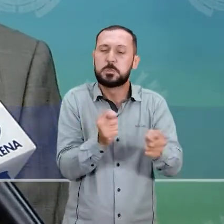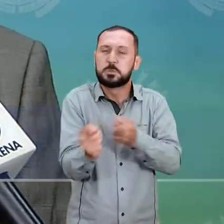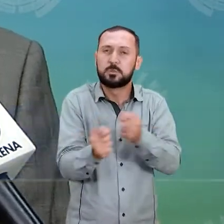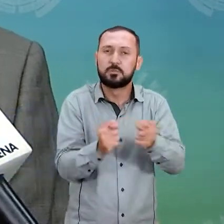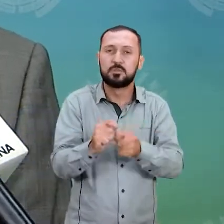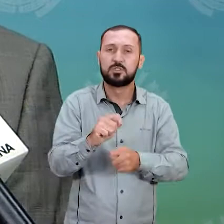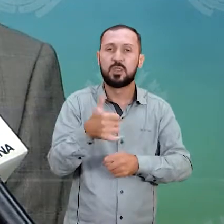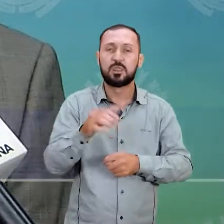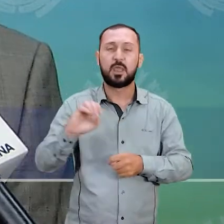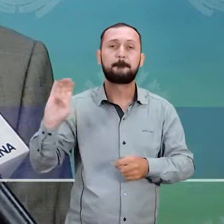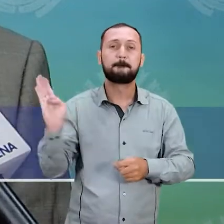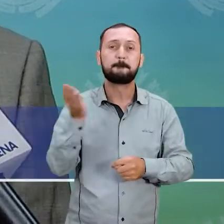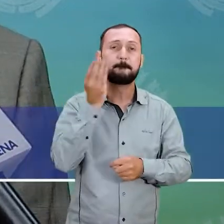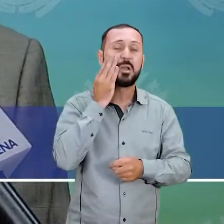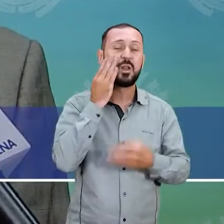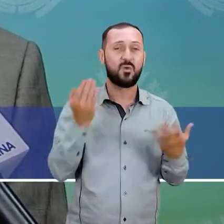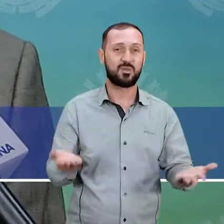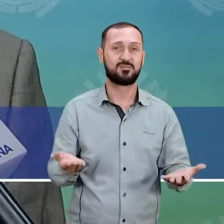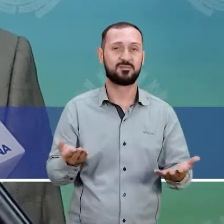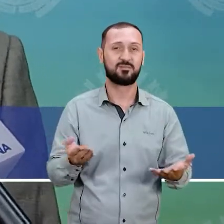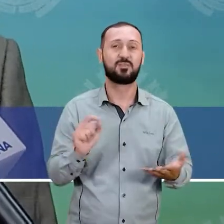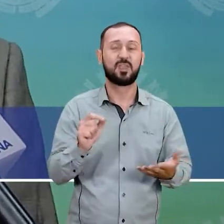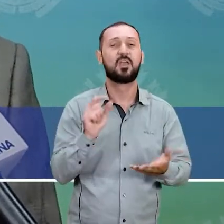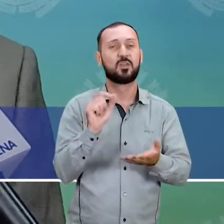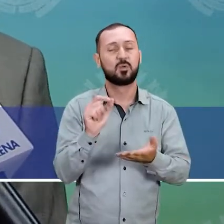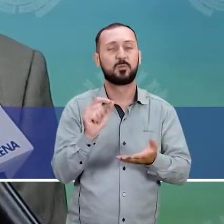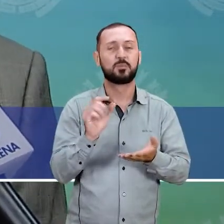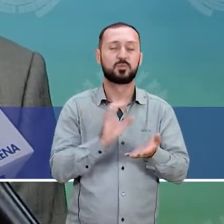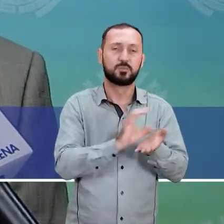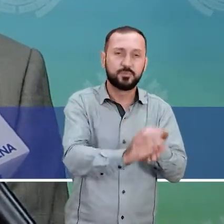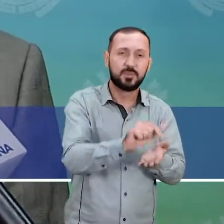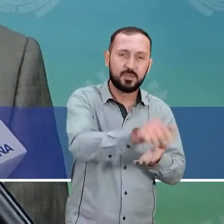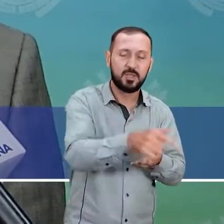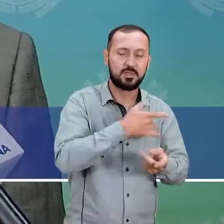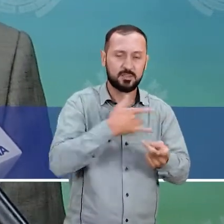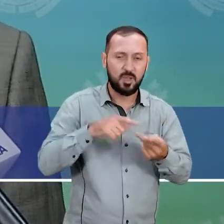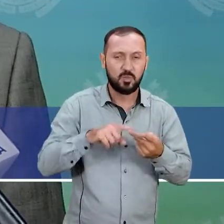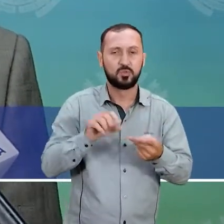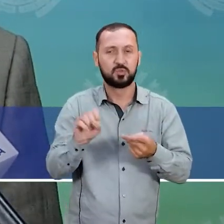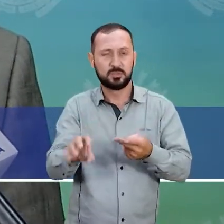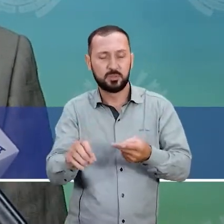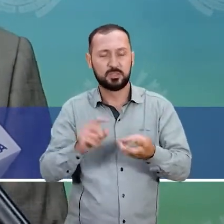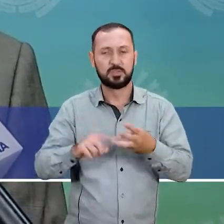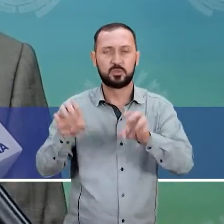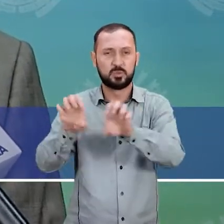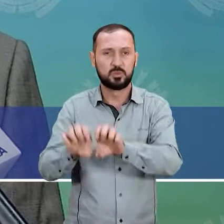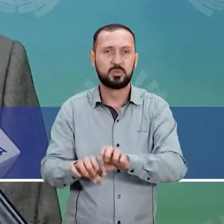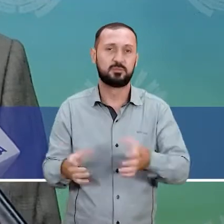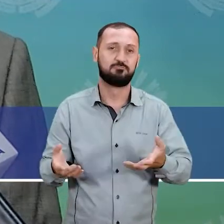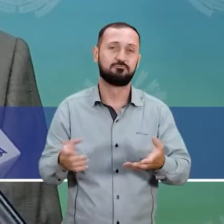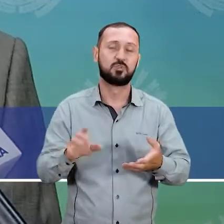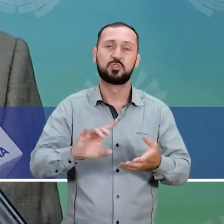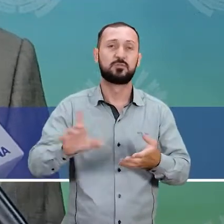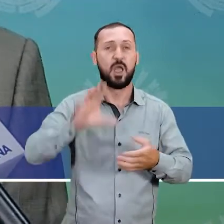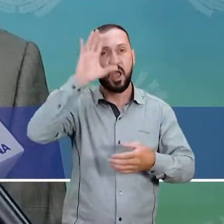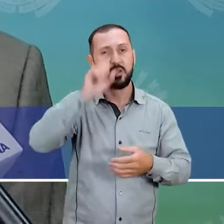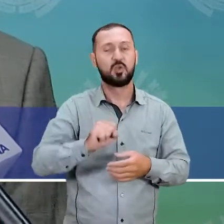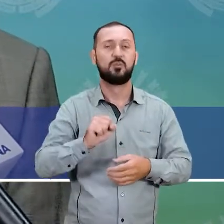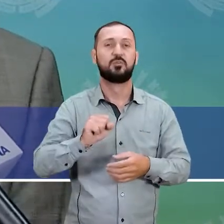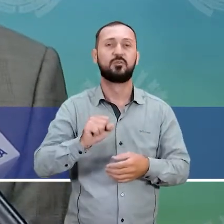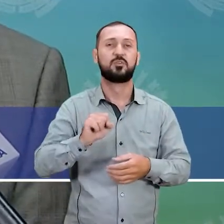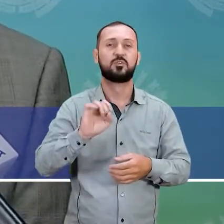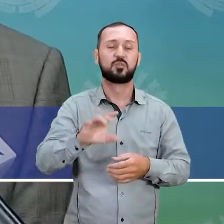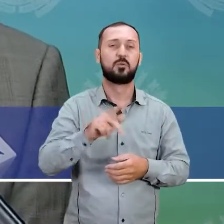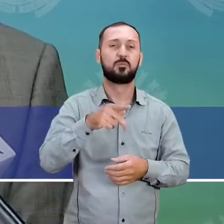aí, uma economia mais de 10 bilhões, que poderão ser recursos para investimento na saúde, na educação, na infraestrutura. Na verdade,